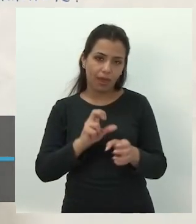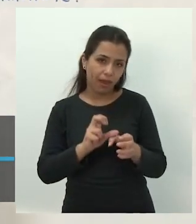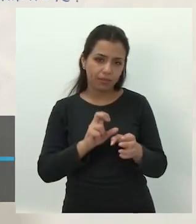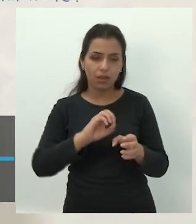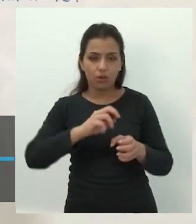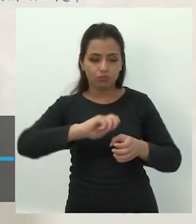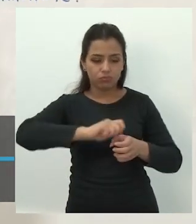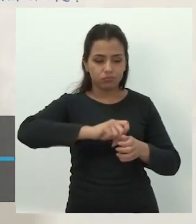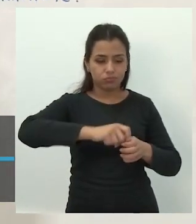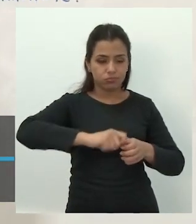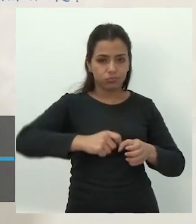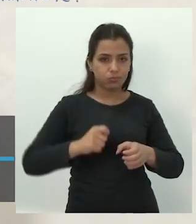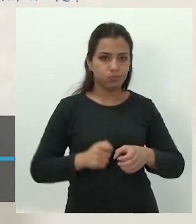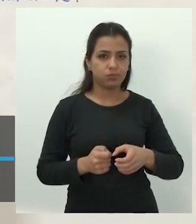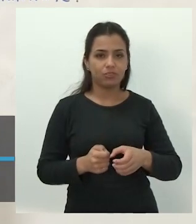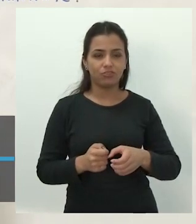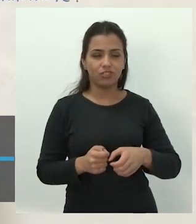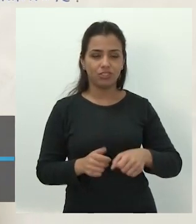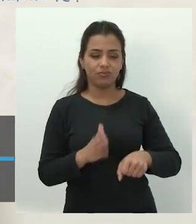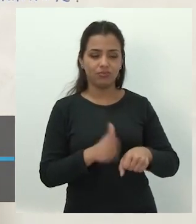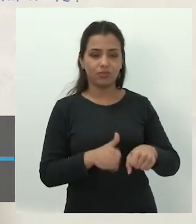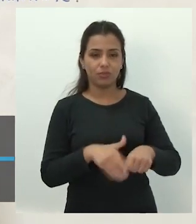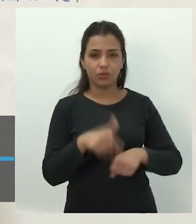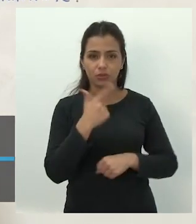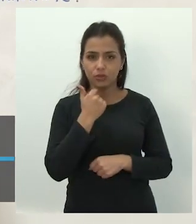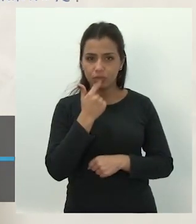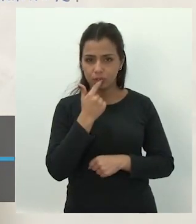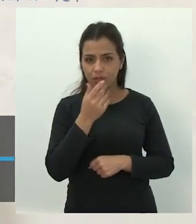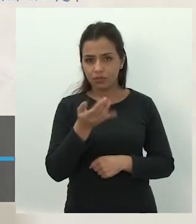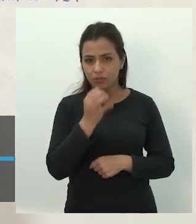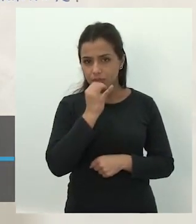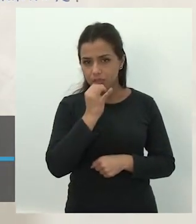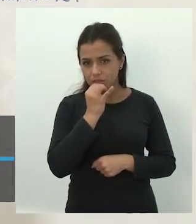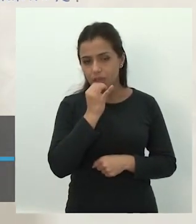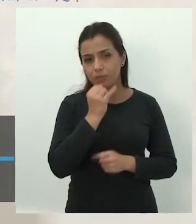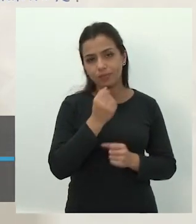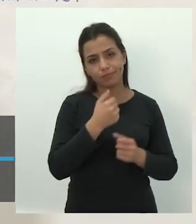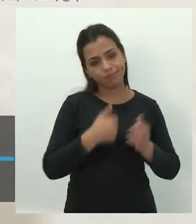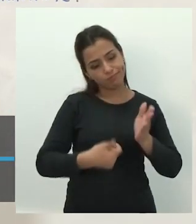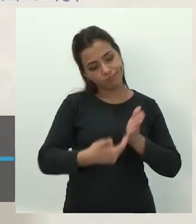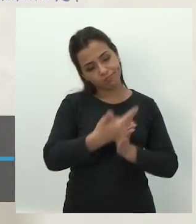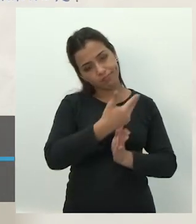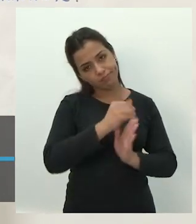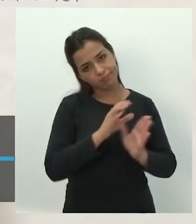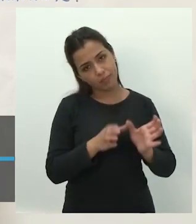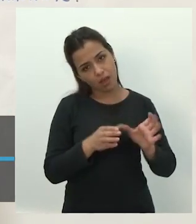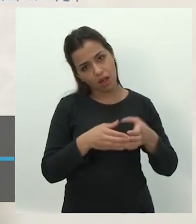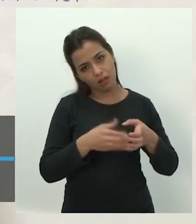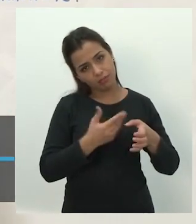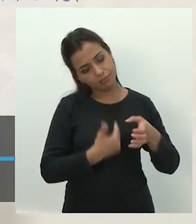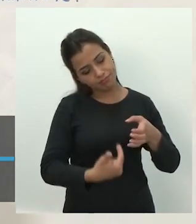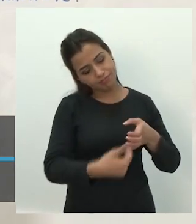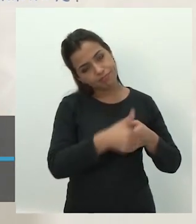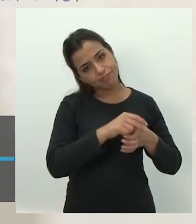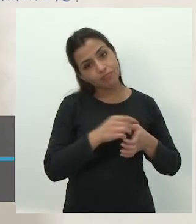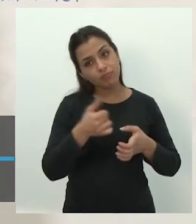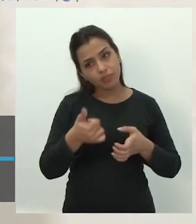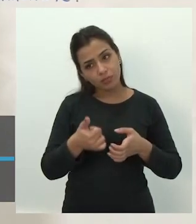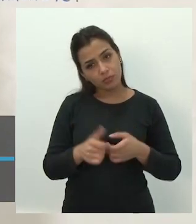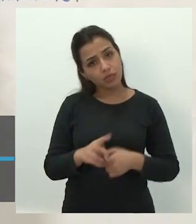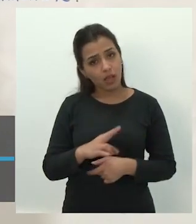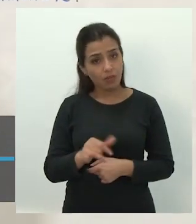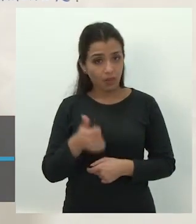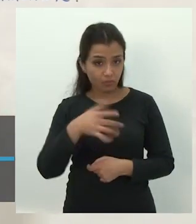tomate que vai para o lixo. Eu posso encapar essa latinha, fazer o desenhinho, né, na própria latinha e tal, tá bom? E vai ficar